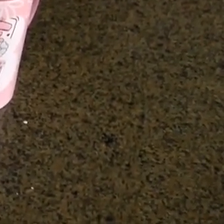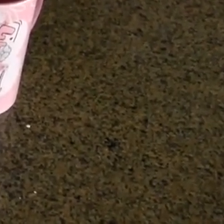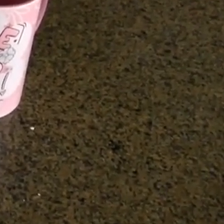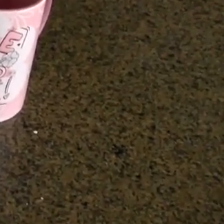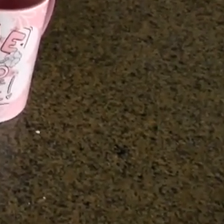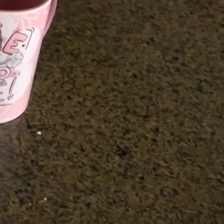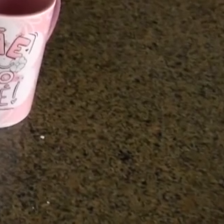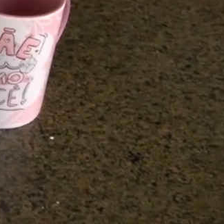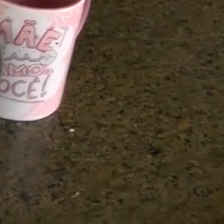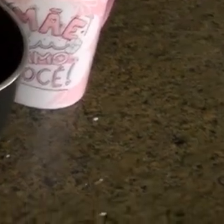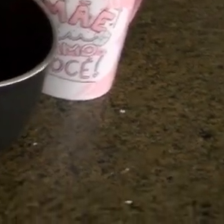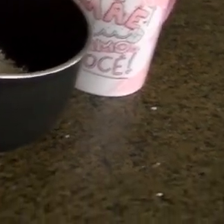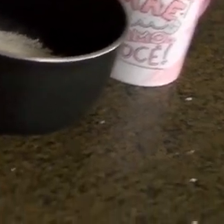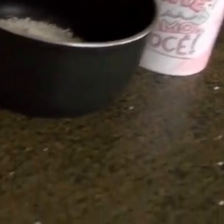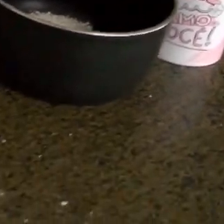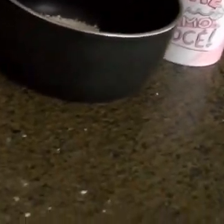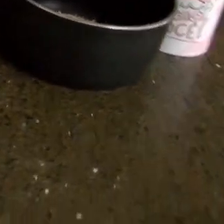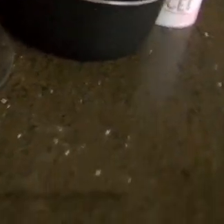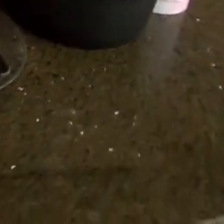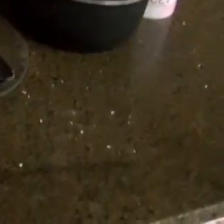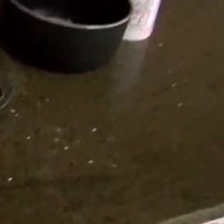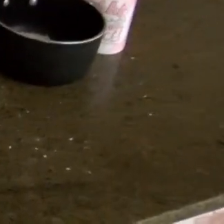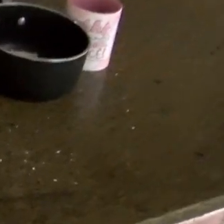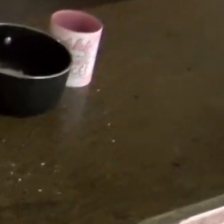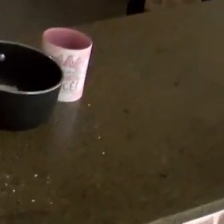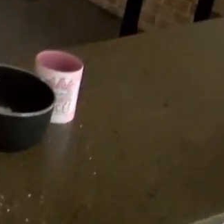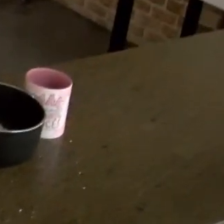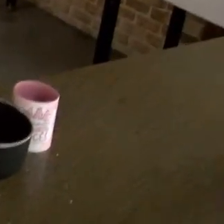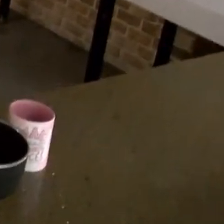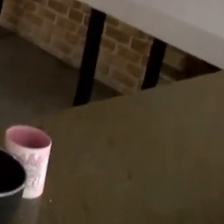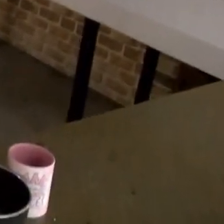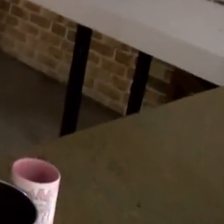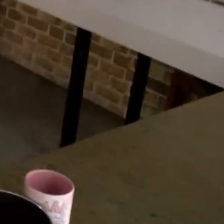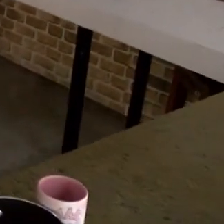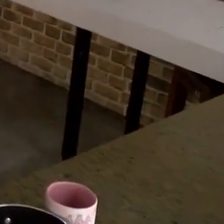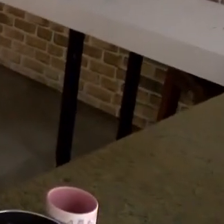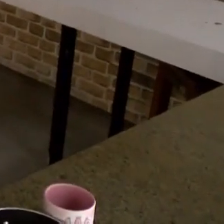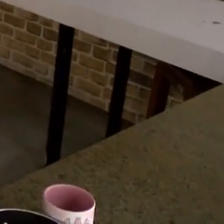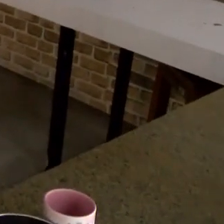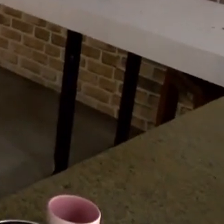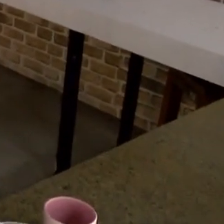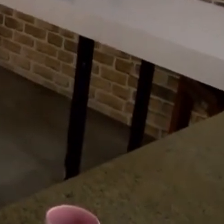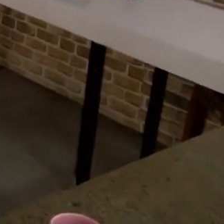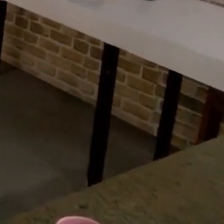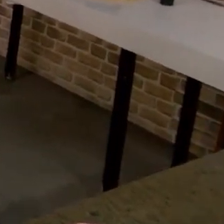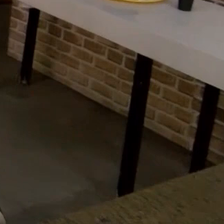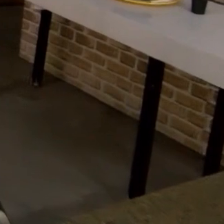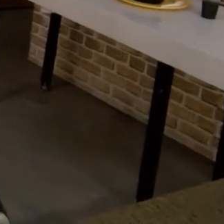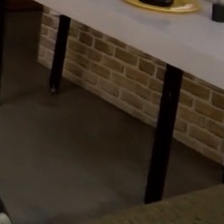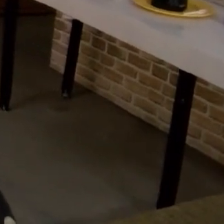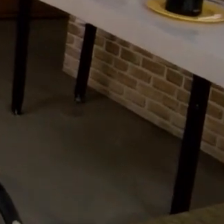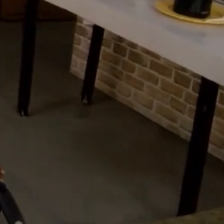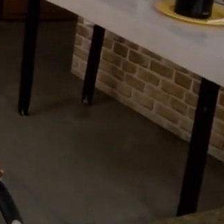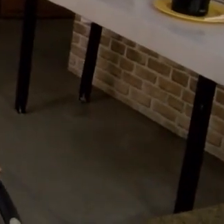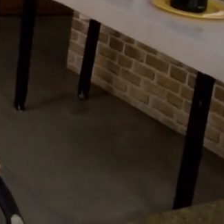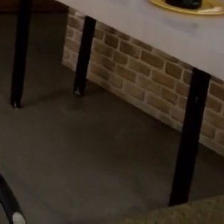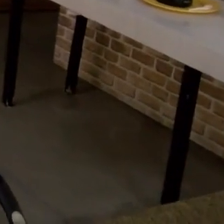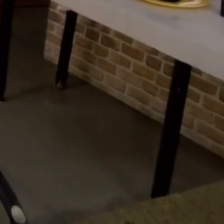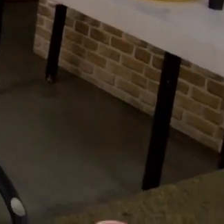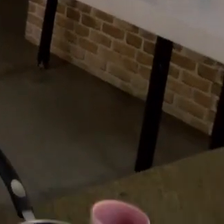2, 3, 4. Parou! Muito bem! Agora a gente vai colocar 1 xícara